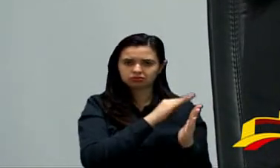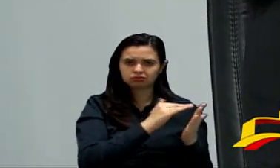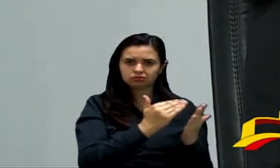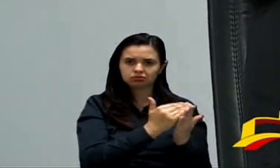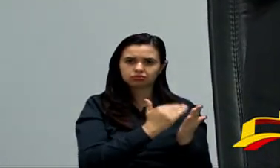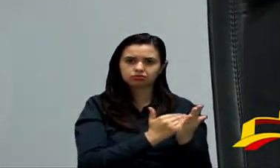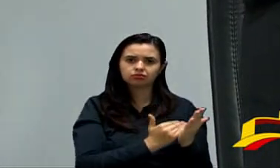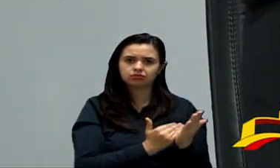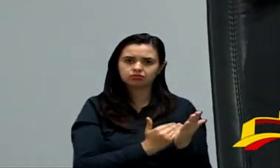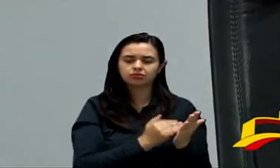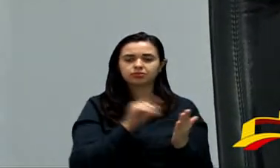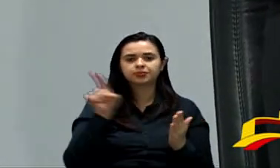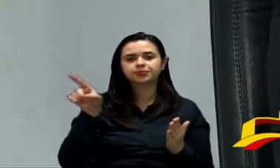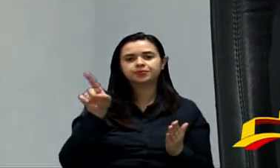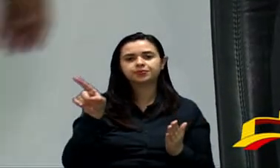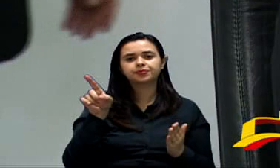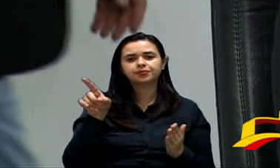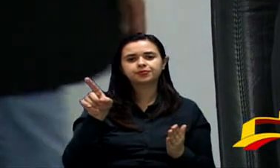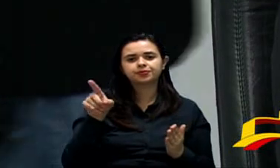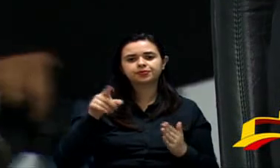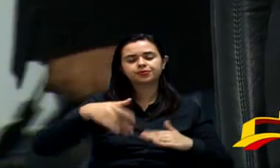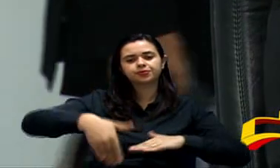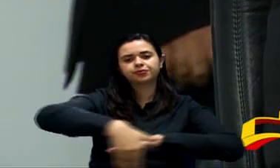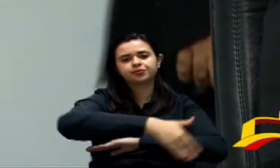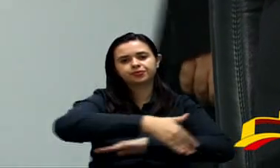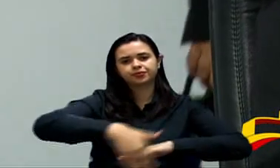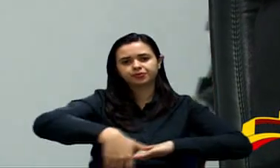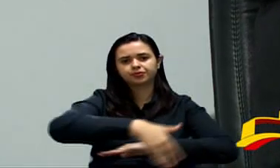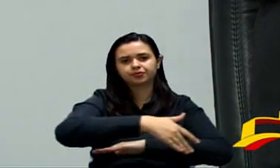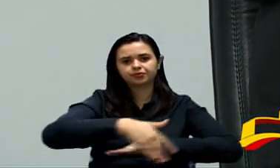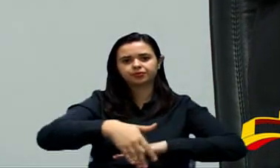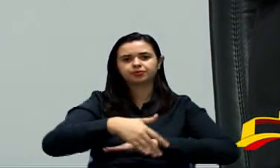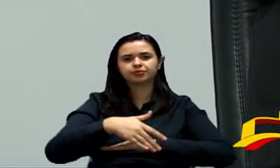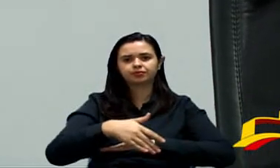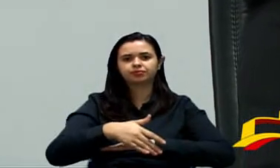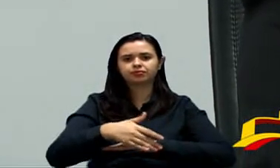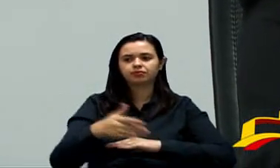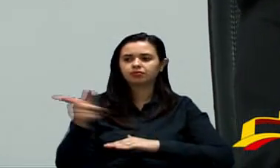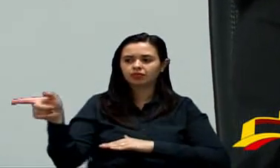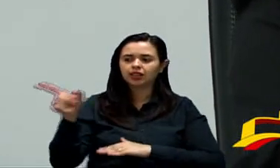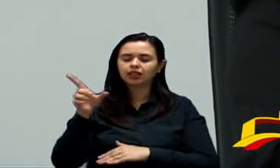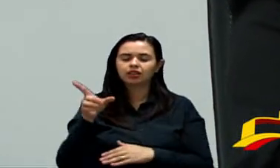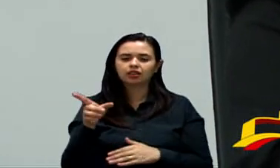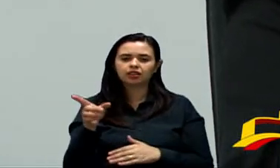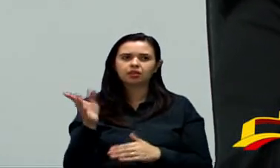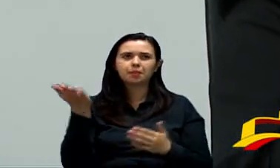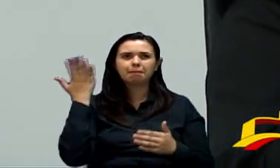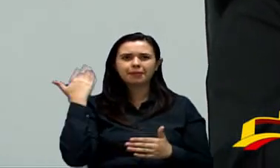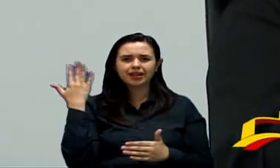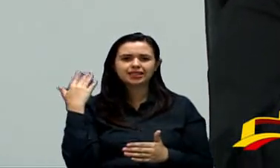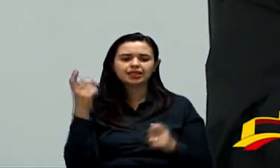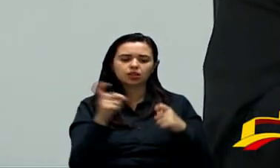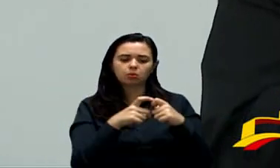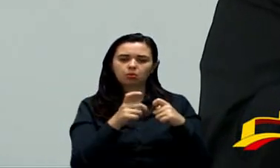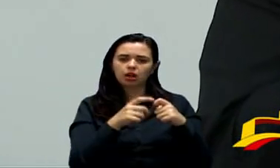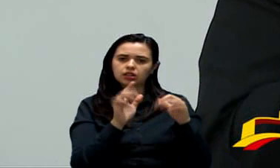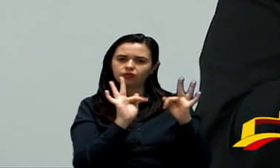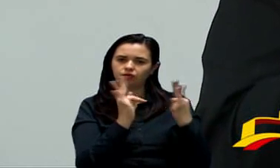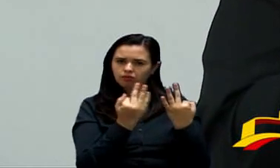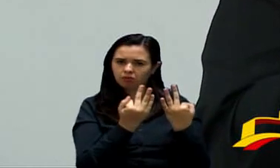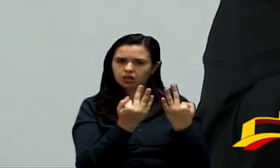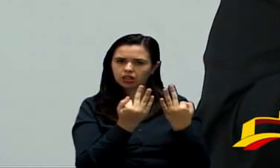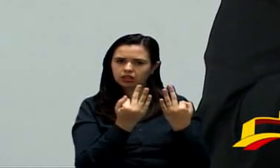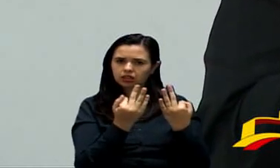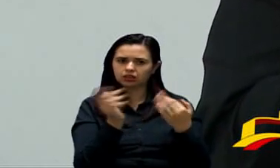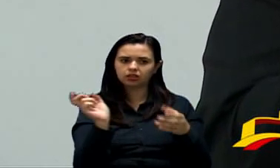ali no Serviço de Atendimento Domiciliar. Antigo médico da família. E você faz o cadastro